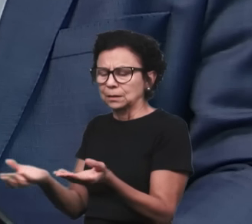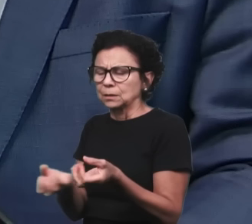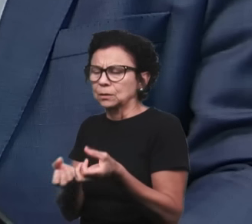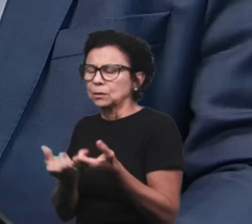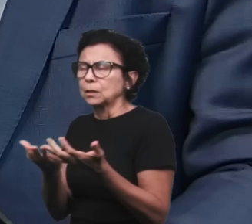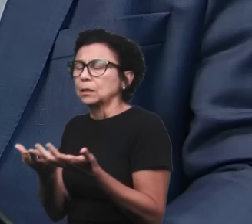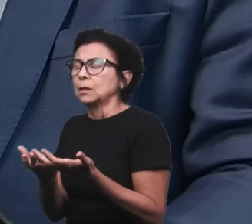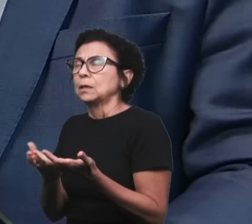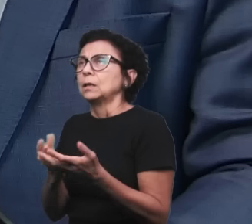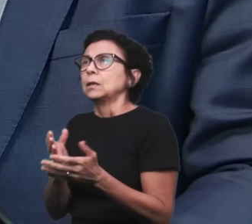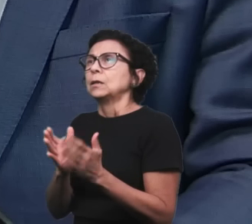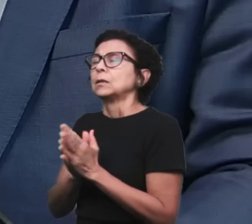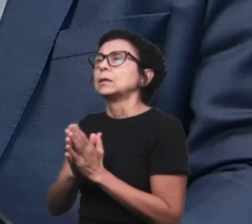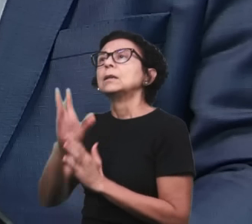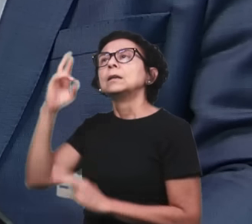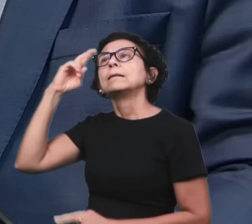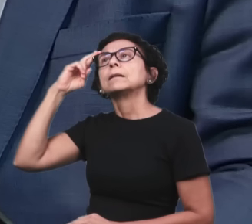assim, Senhor,